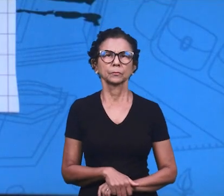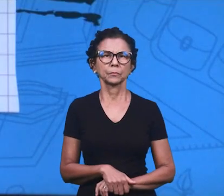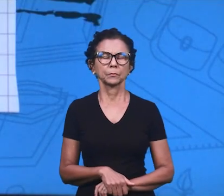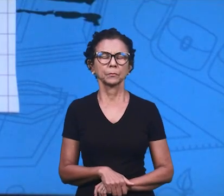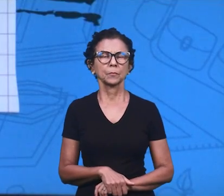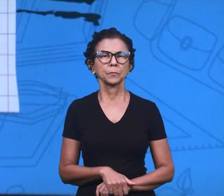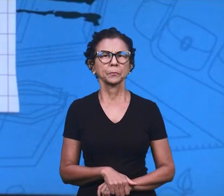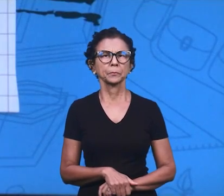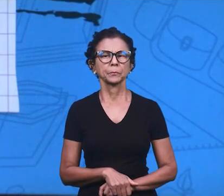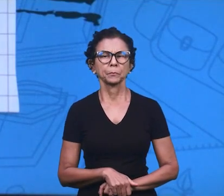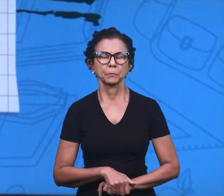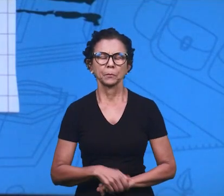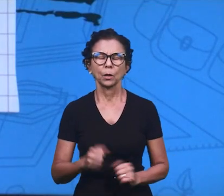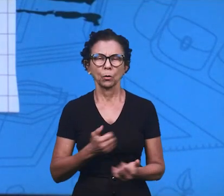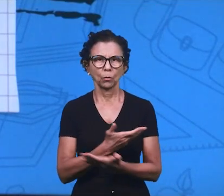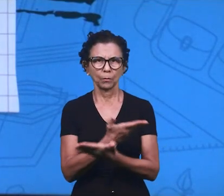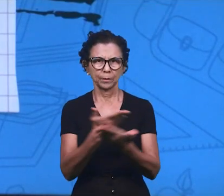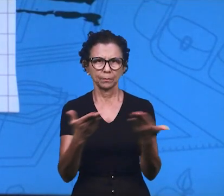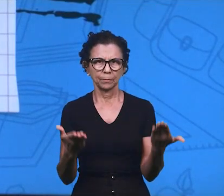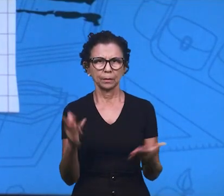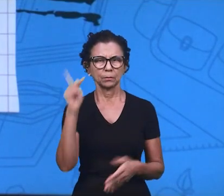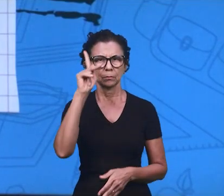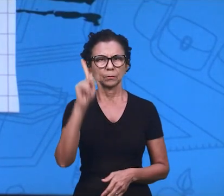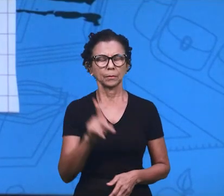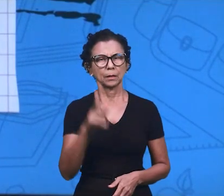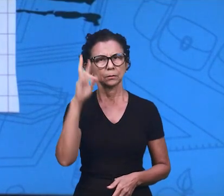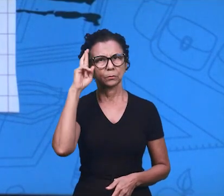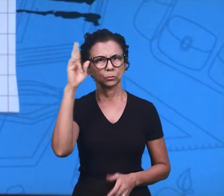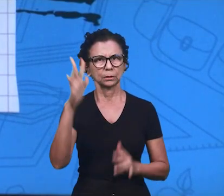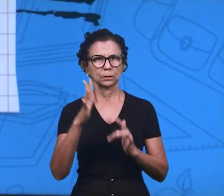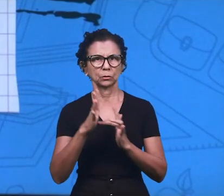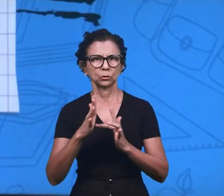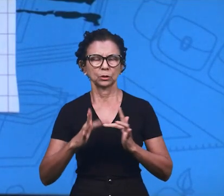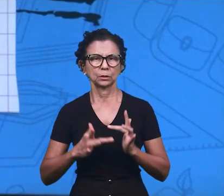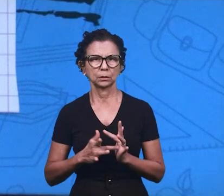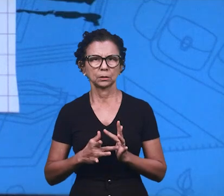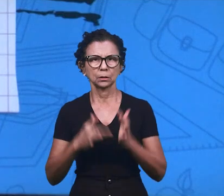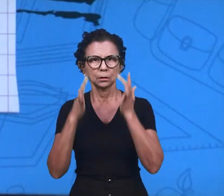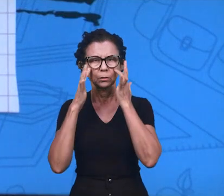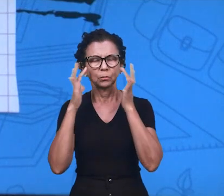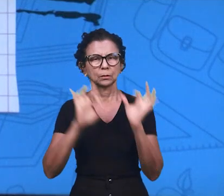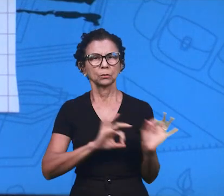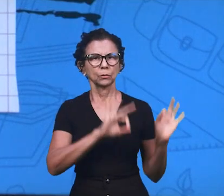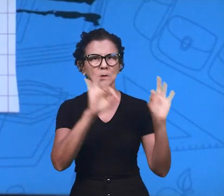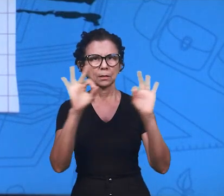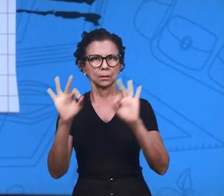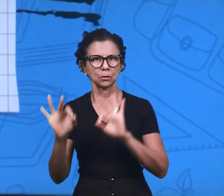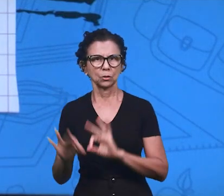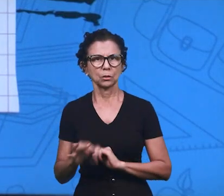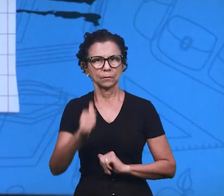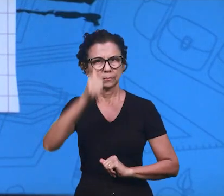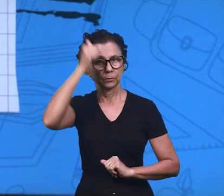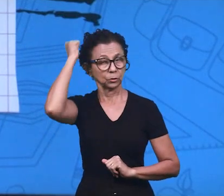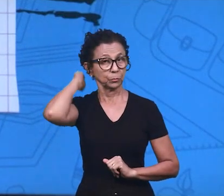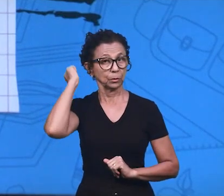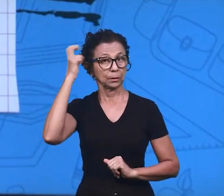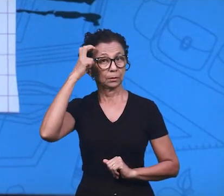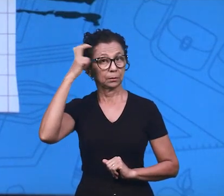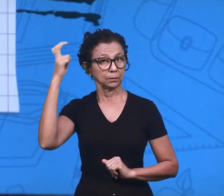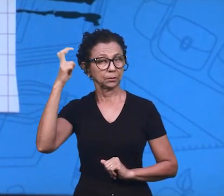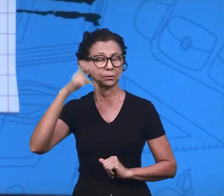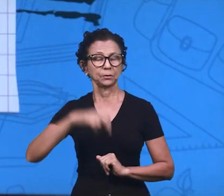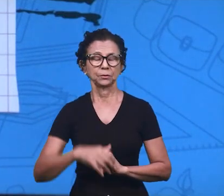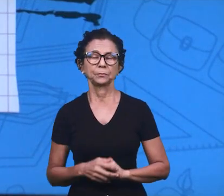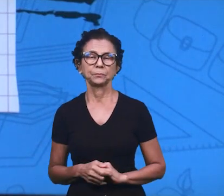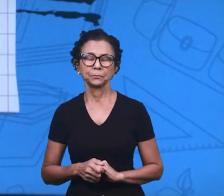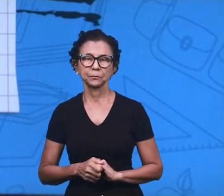Saúdo a todos, com a paz do Senhor Jesus, a todos que estão assistindo o programa de nome Vestibular Inteligente.